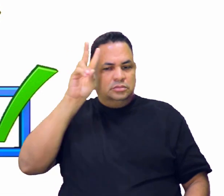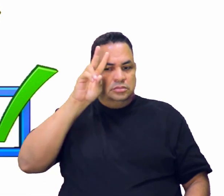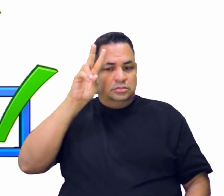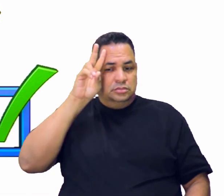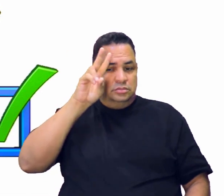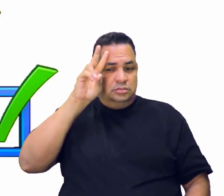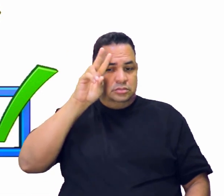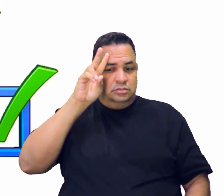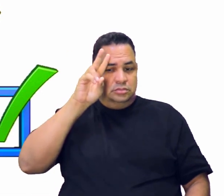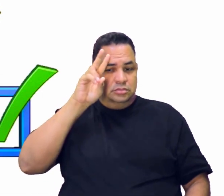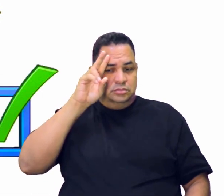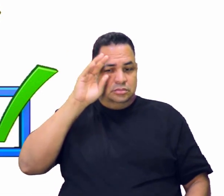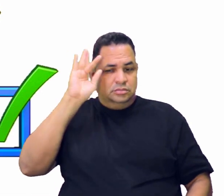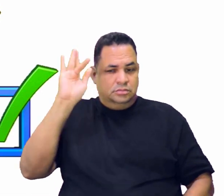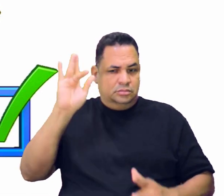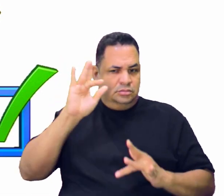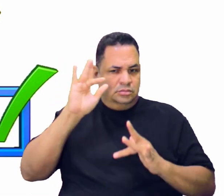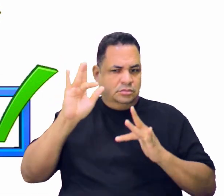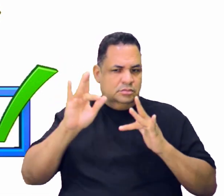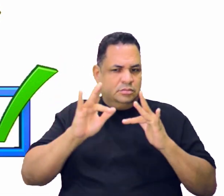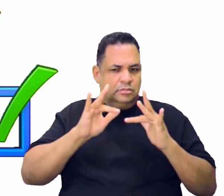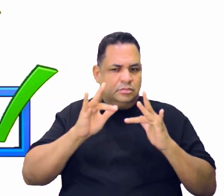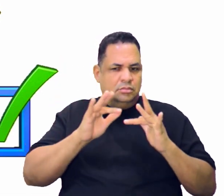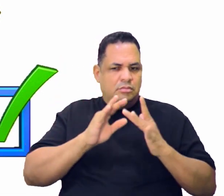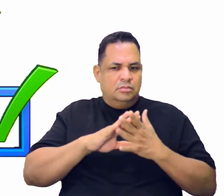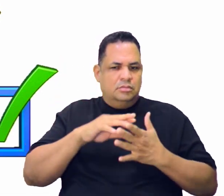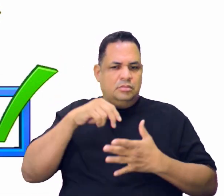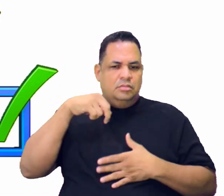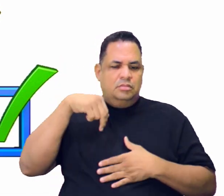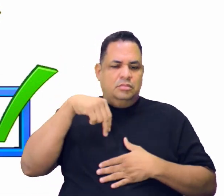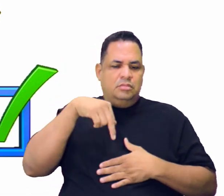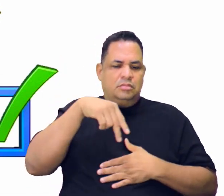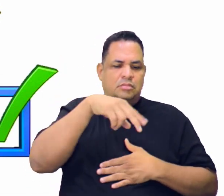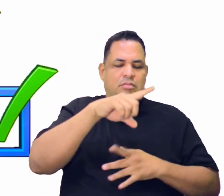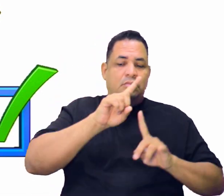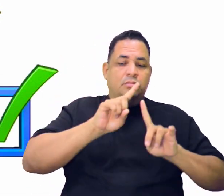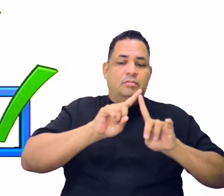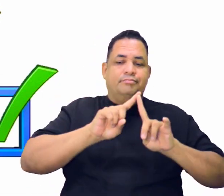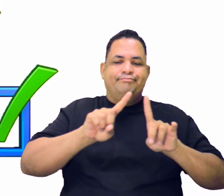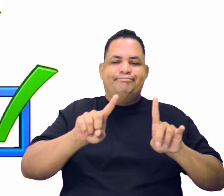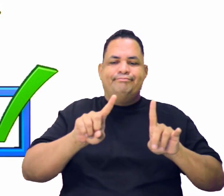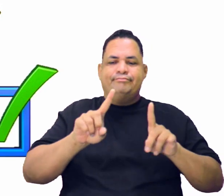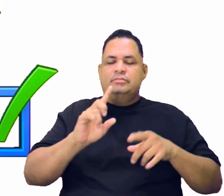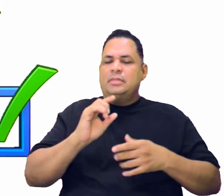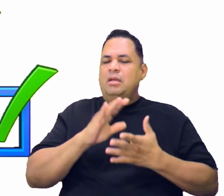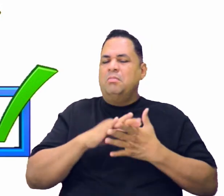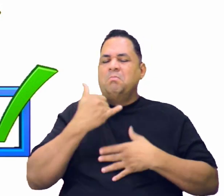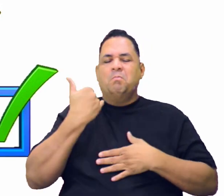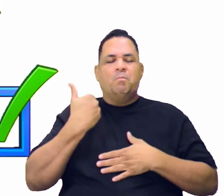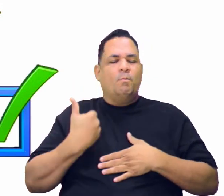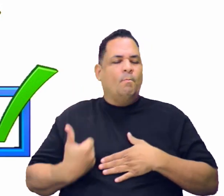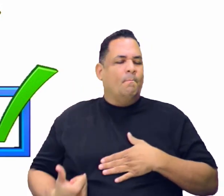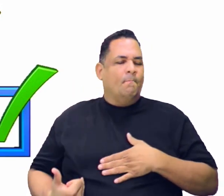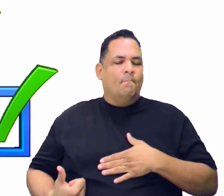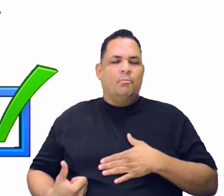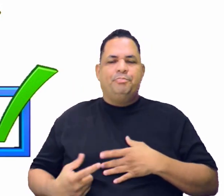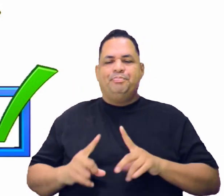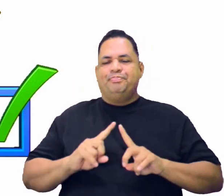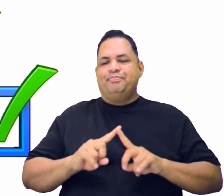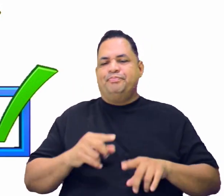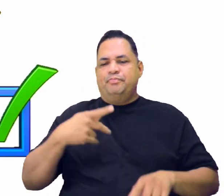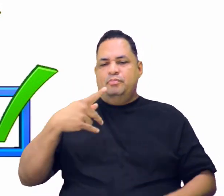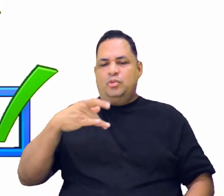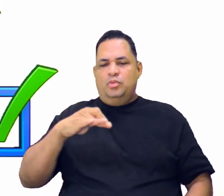daquele clássico? Caminho, mas não emagreço. Caminho,